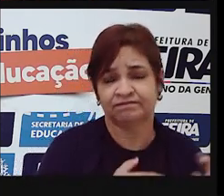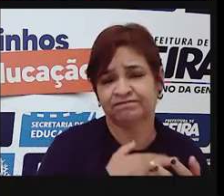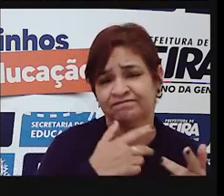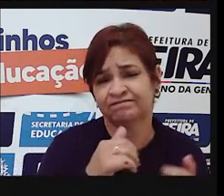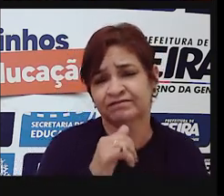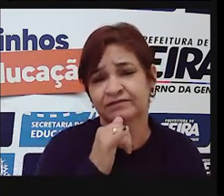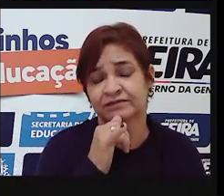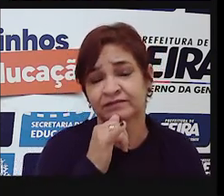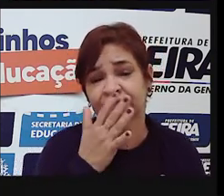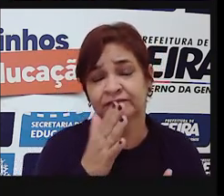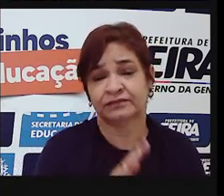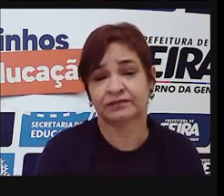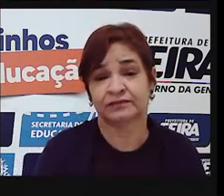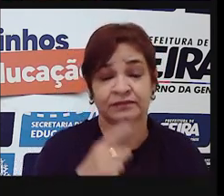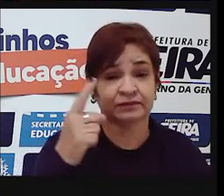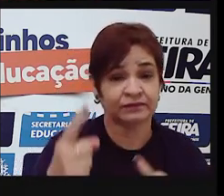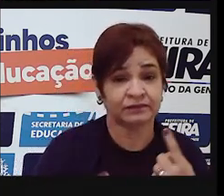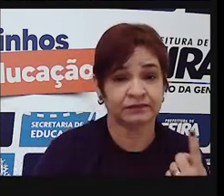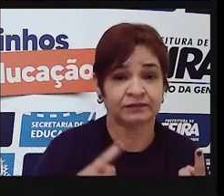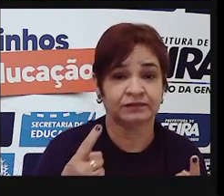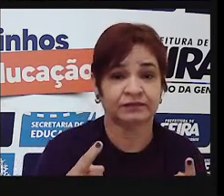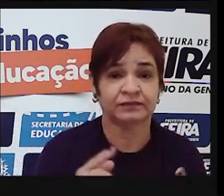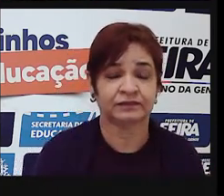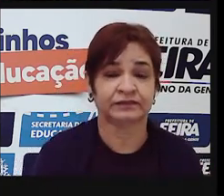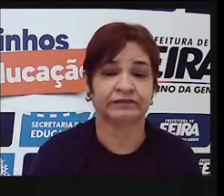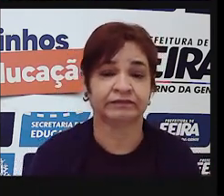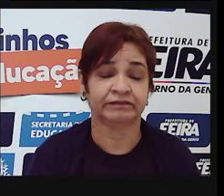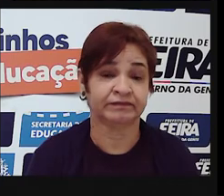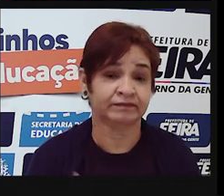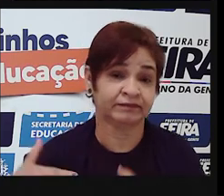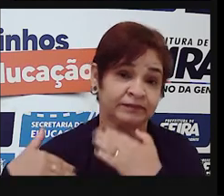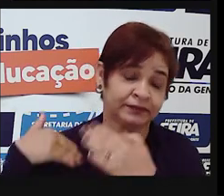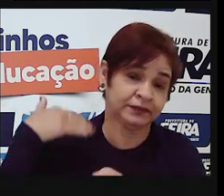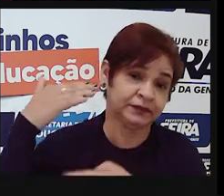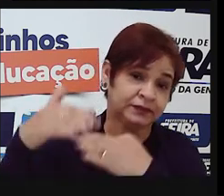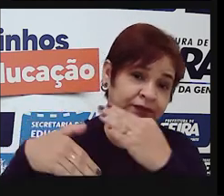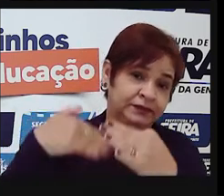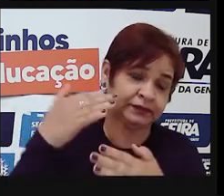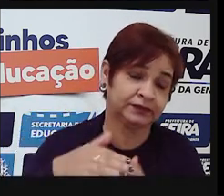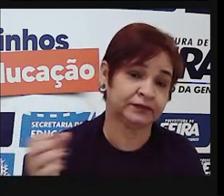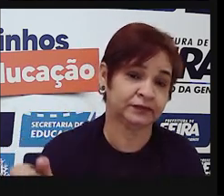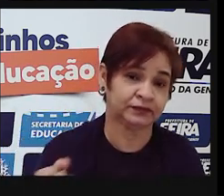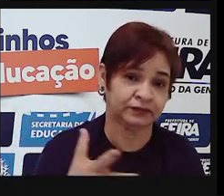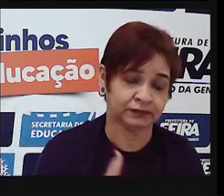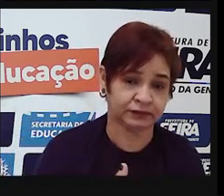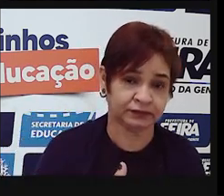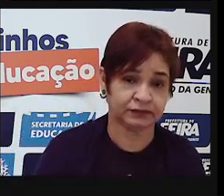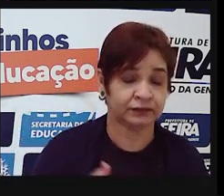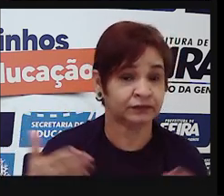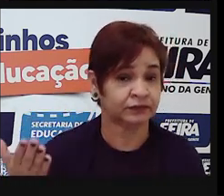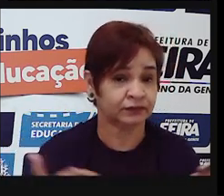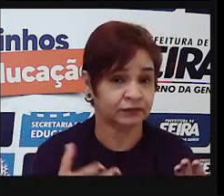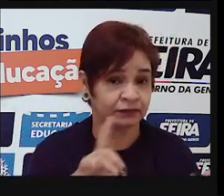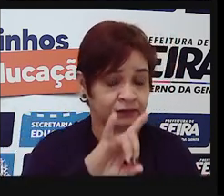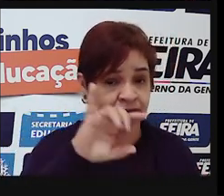a cada momento, com o passar do tempo, vão surgindo novos. Hoje em dia, por